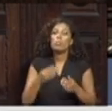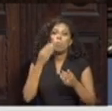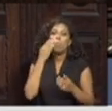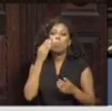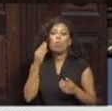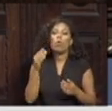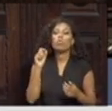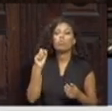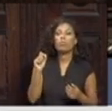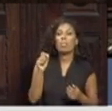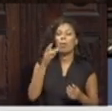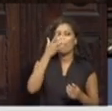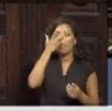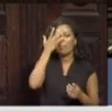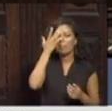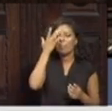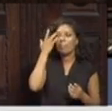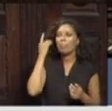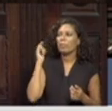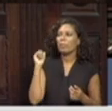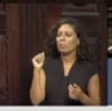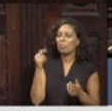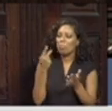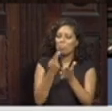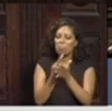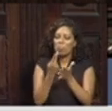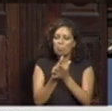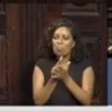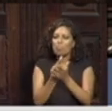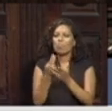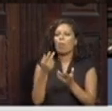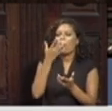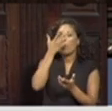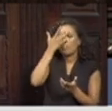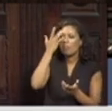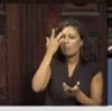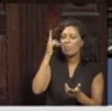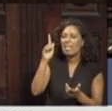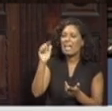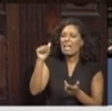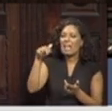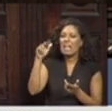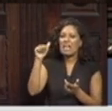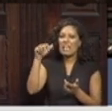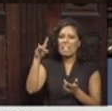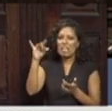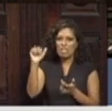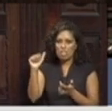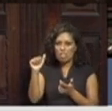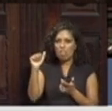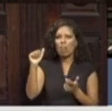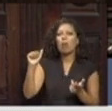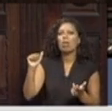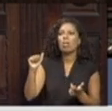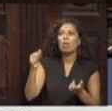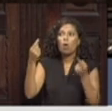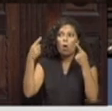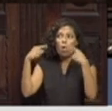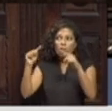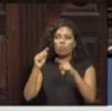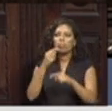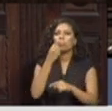precisa realmente dessa reflexão que traz o Tuiuti, mas também não posso deixar de destacar o samba da Beija-Flor de